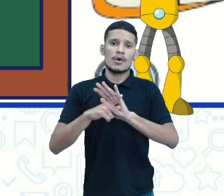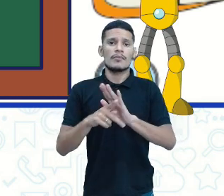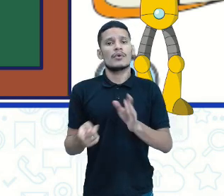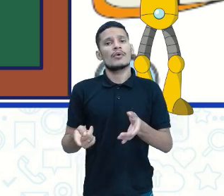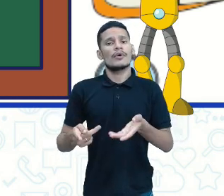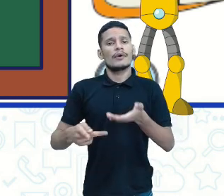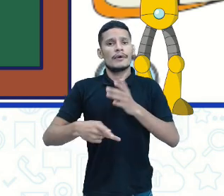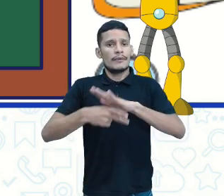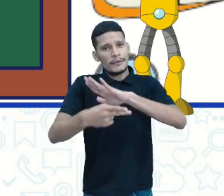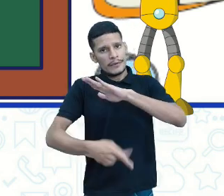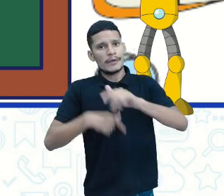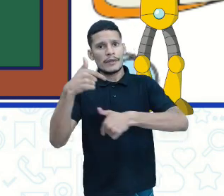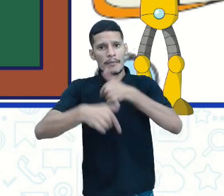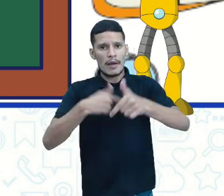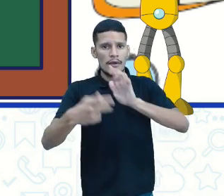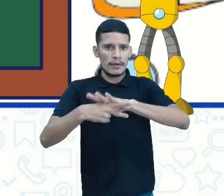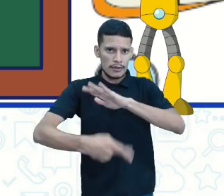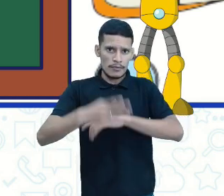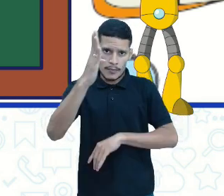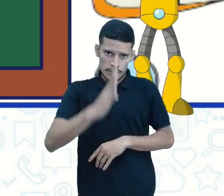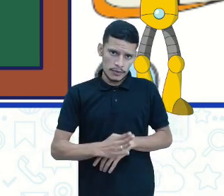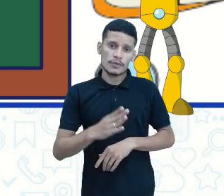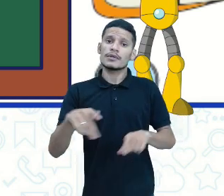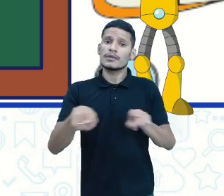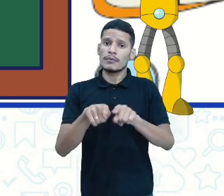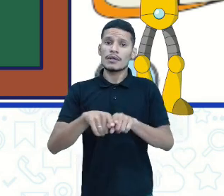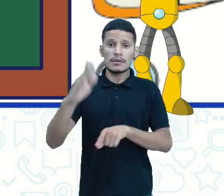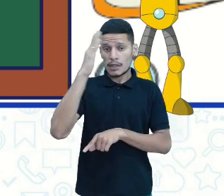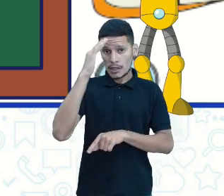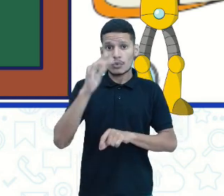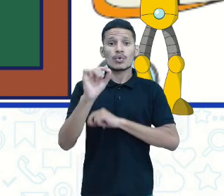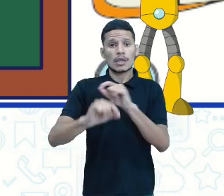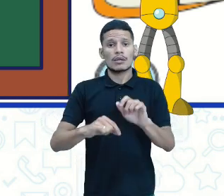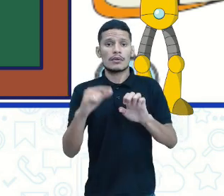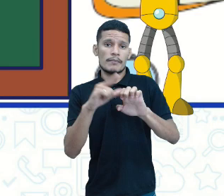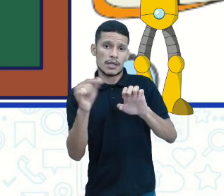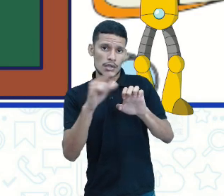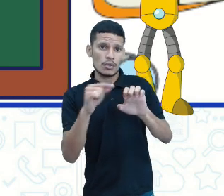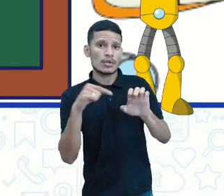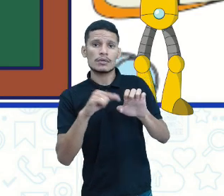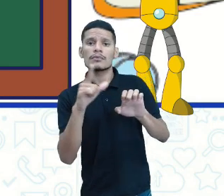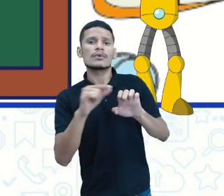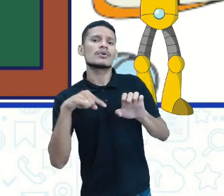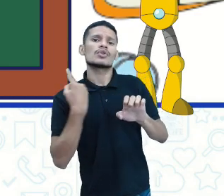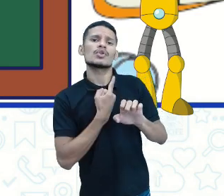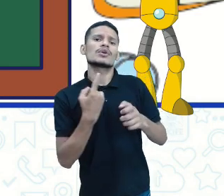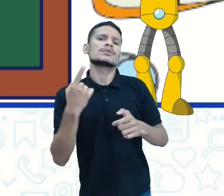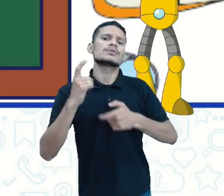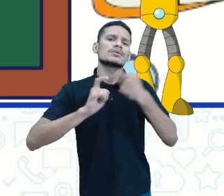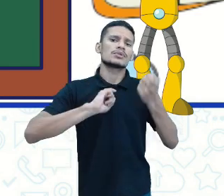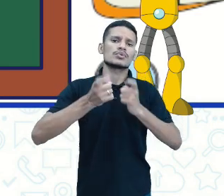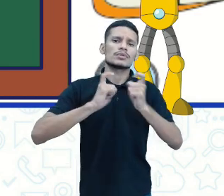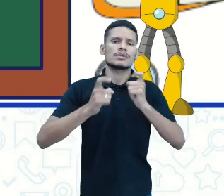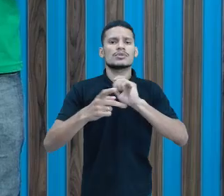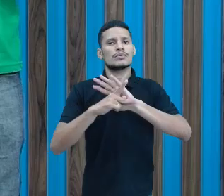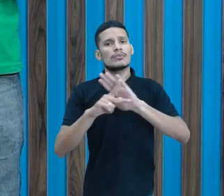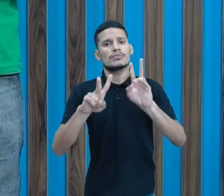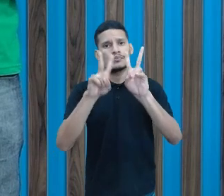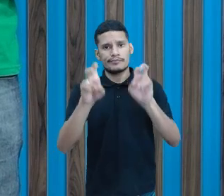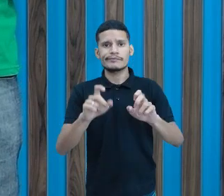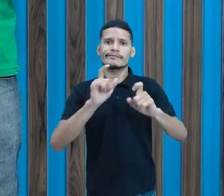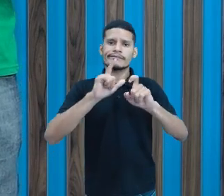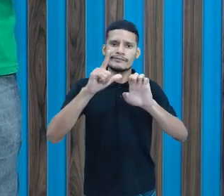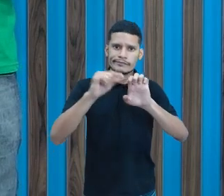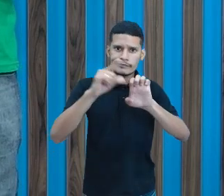atualidade, que é muito importante, e compreender a ideia de empreendedorismo. Nós vamos começar a discutir essa ideia de empreendedorismo